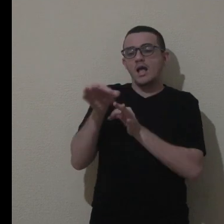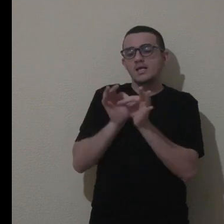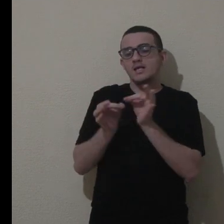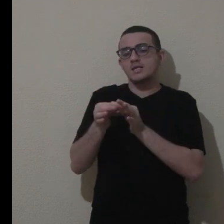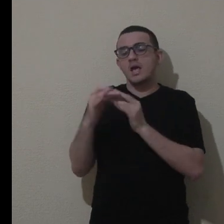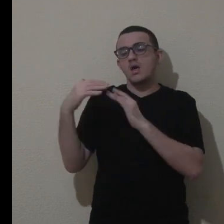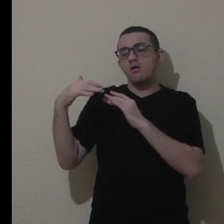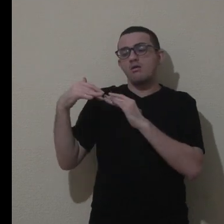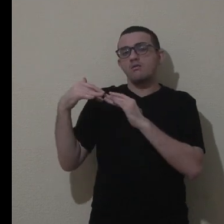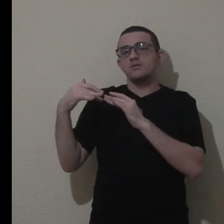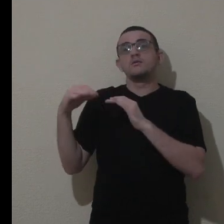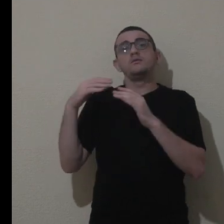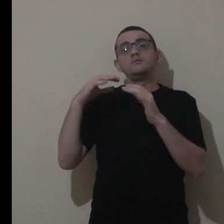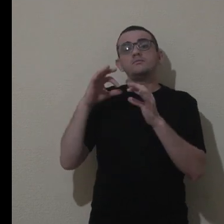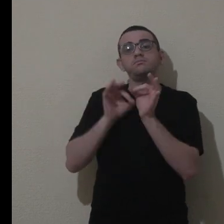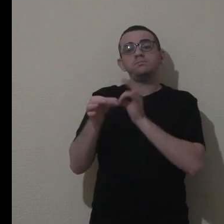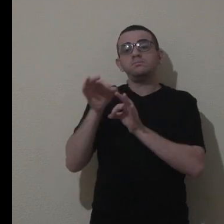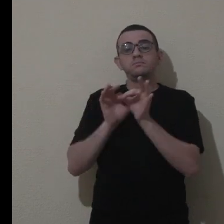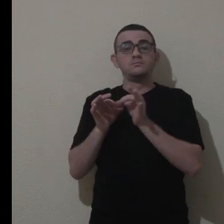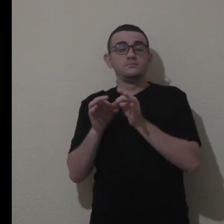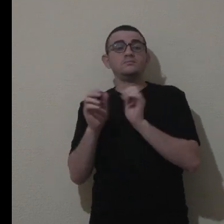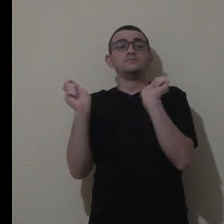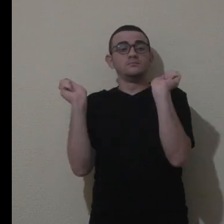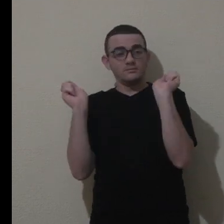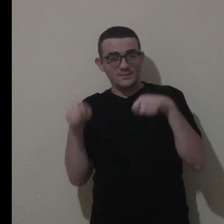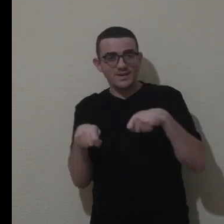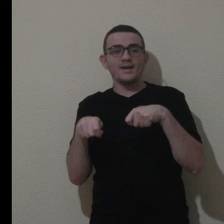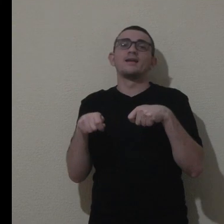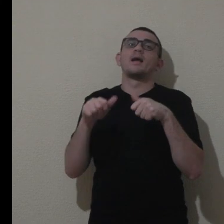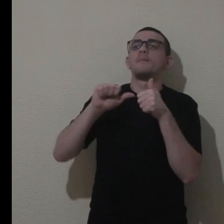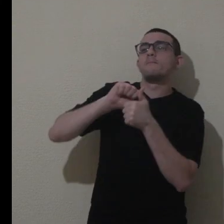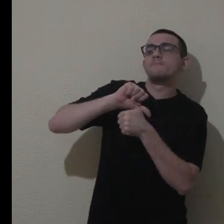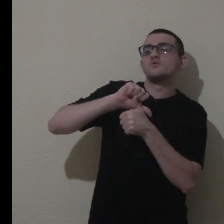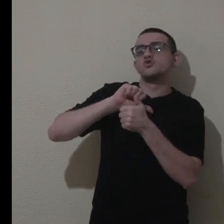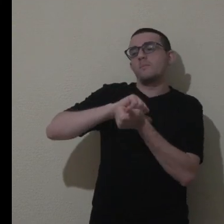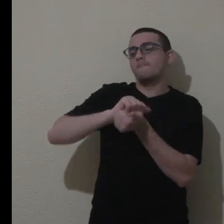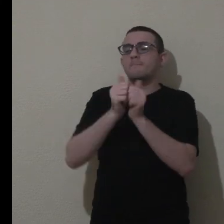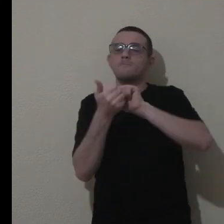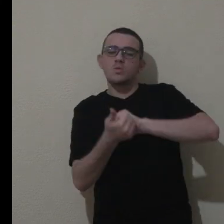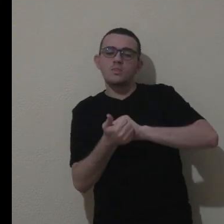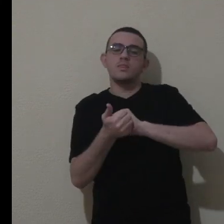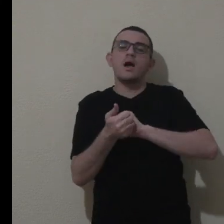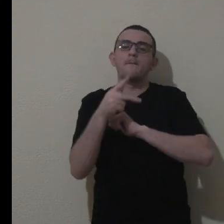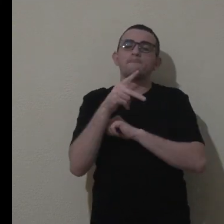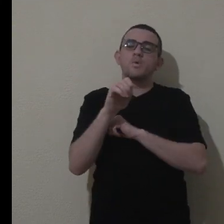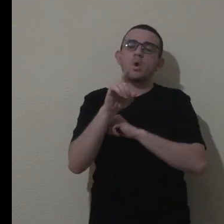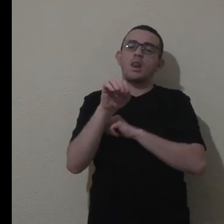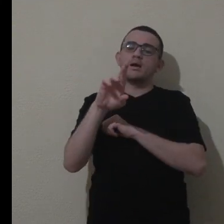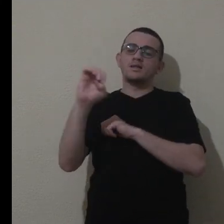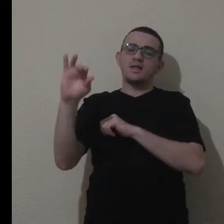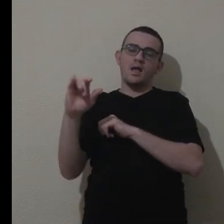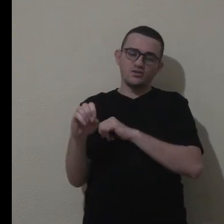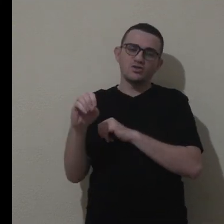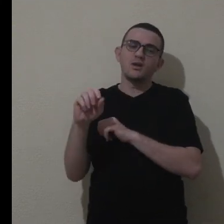os neurônios, elas são células com capacidade de mudar a voltagem ou a polaridade